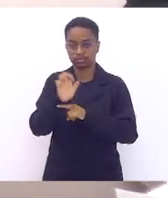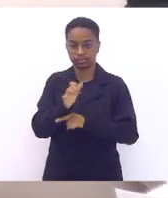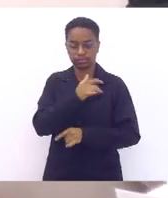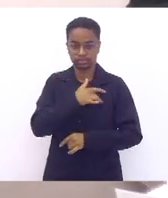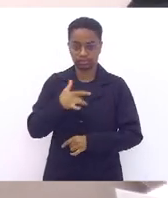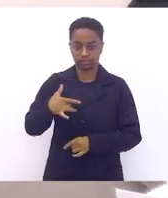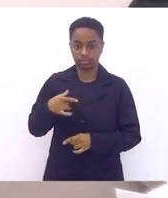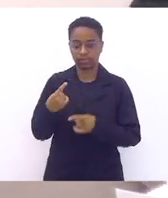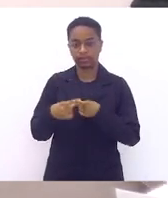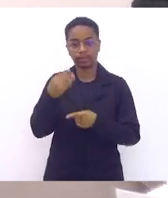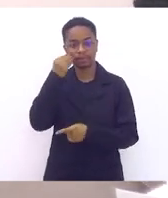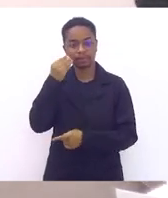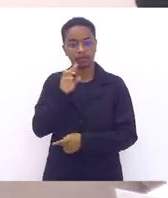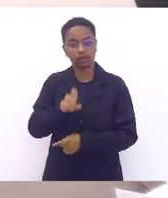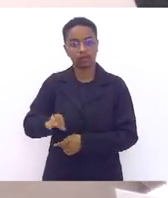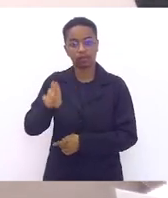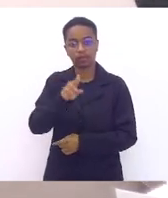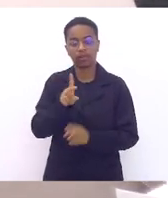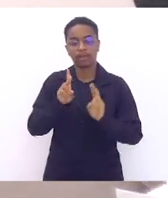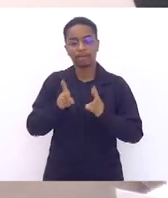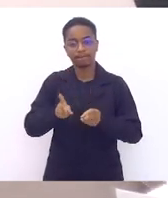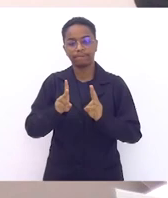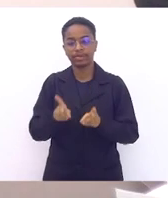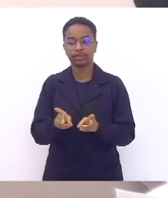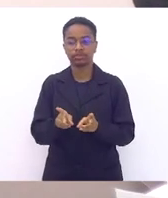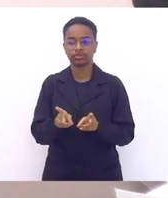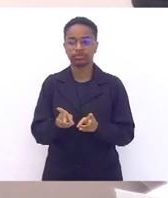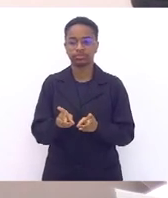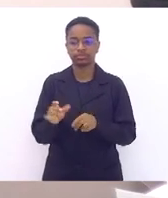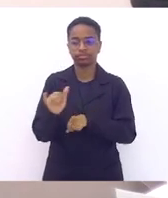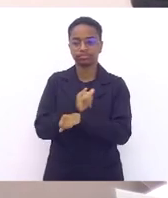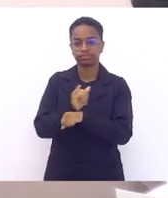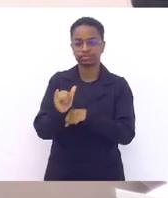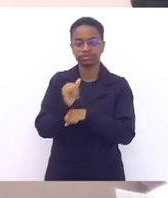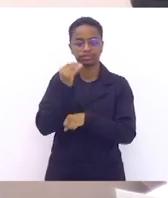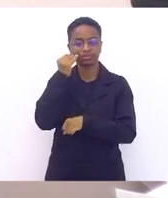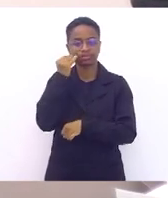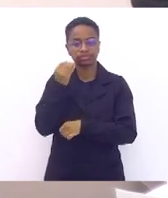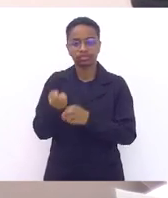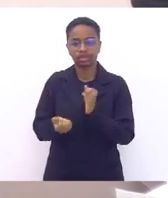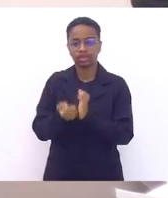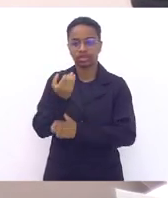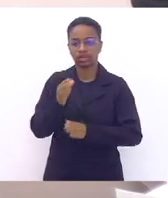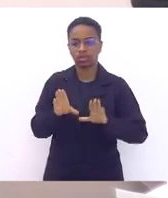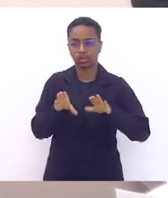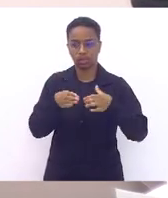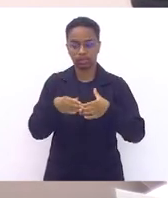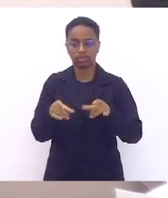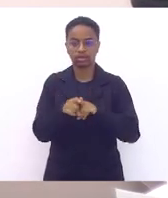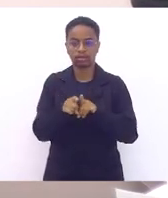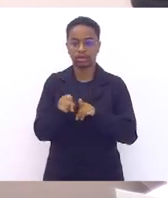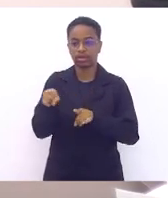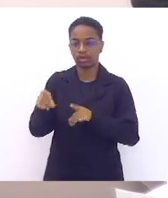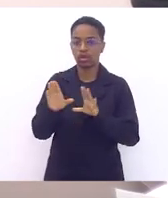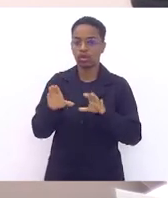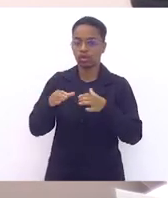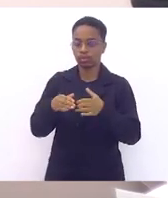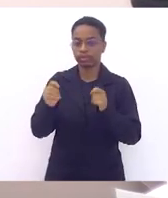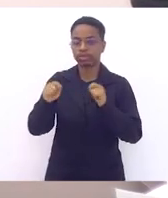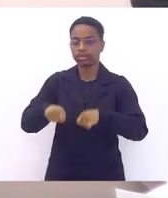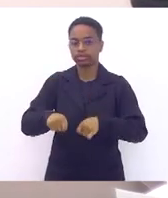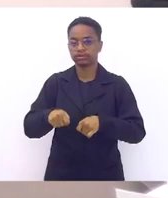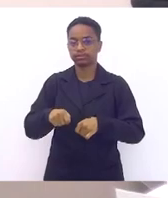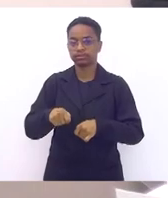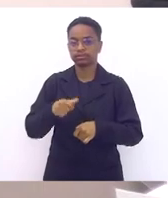se utilizasse a mesma estratégia de criação de um comitê, e que esse comitê poderia ser fortalecido tanto